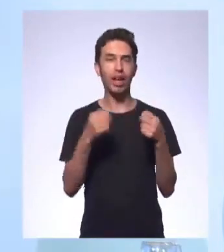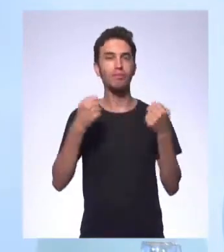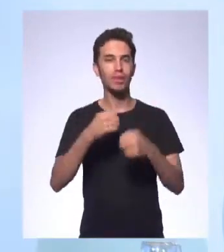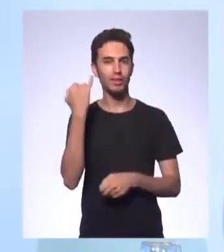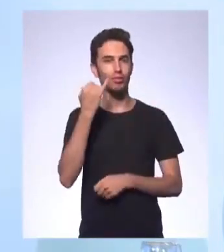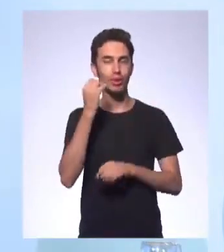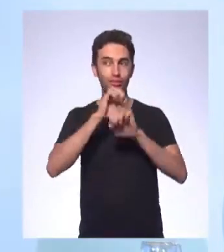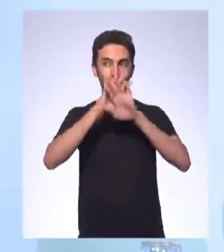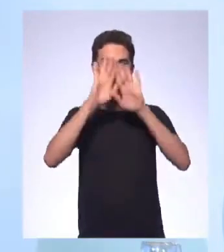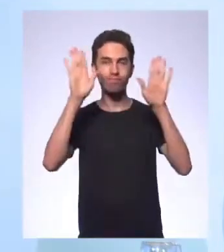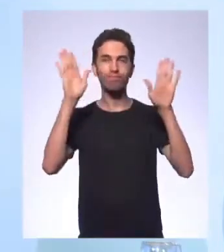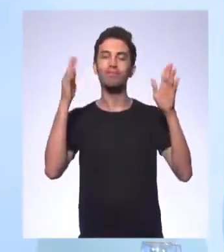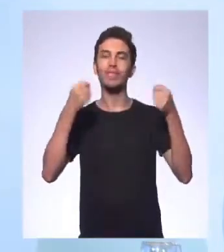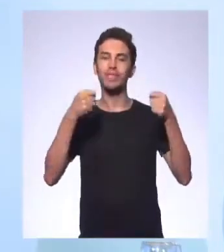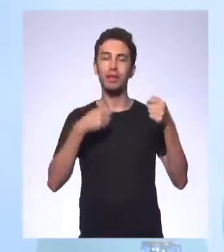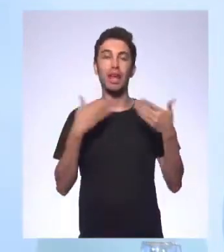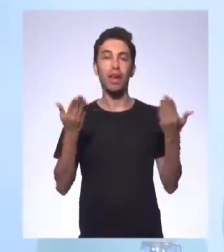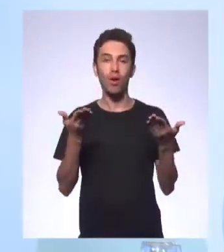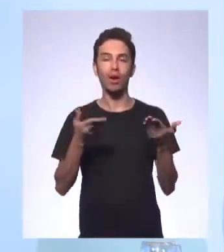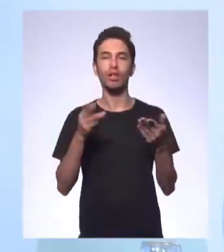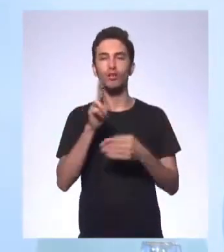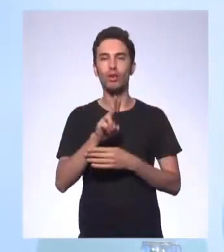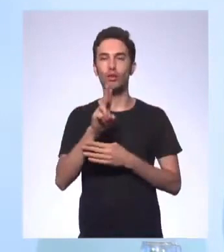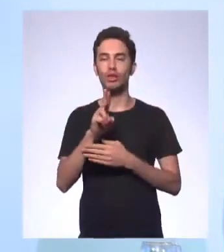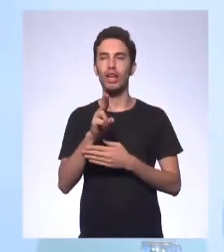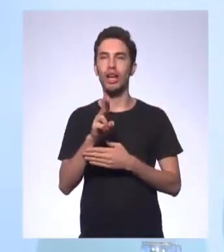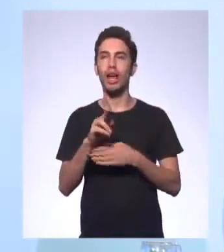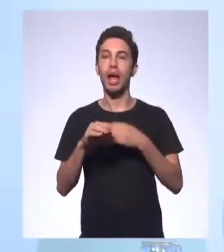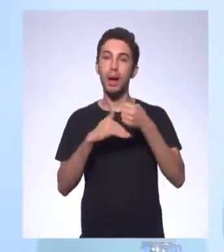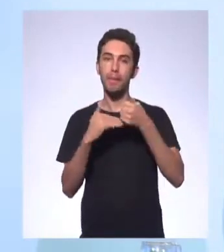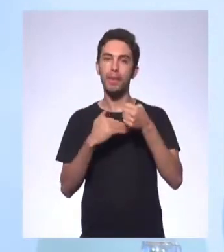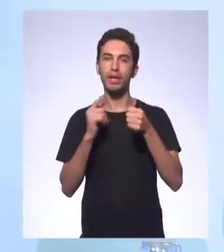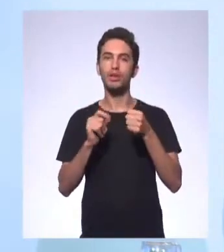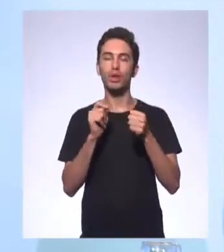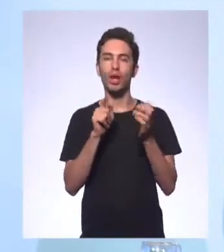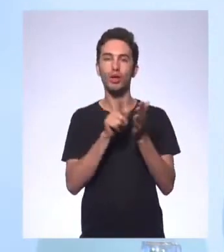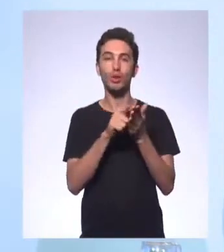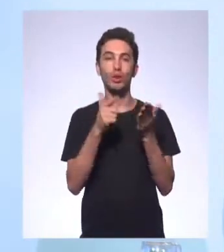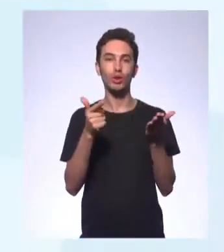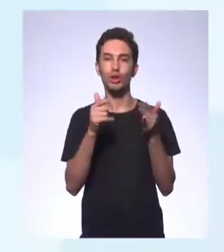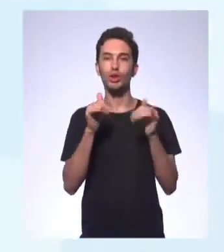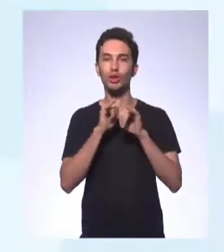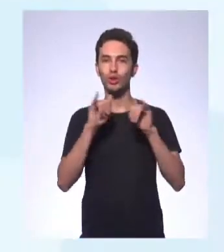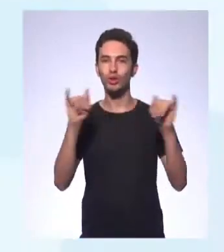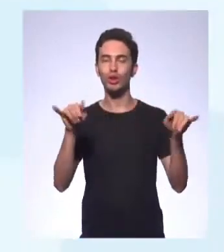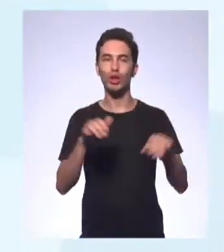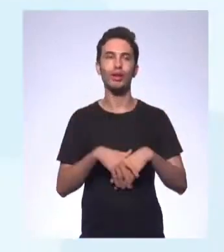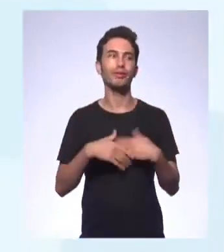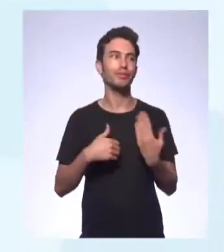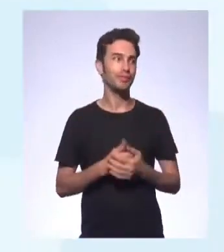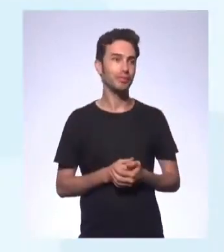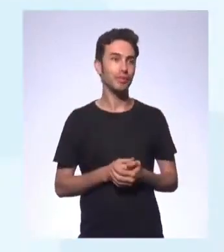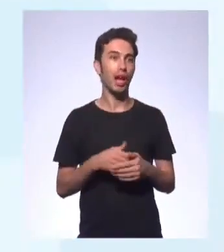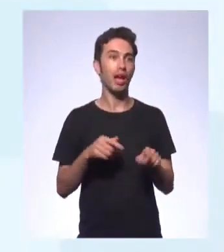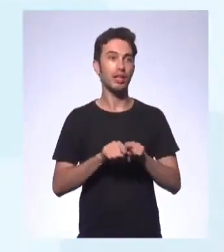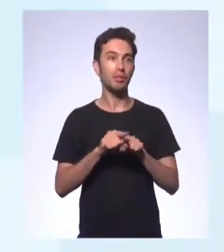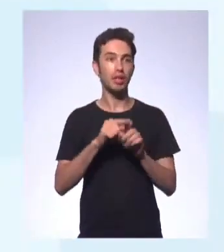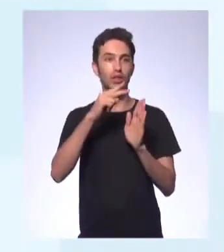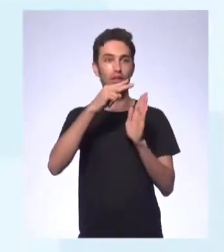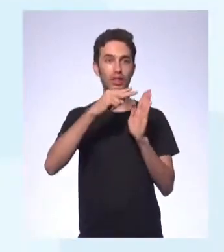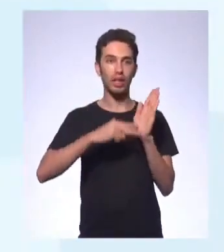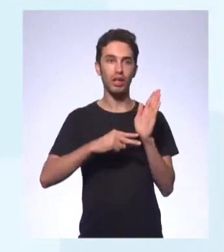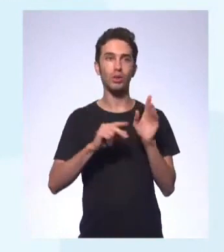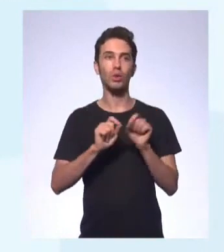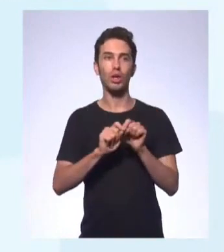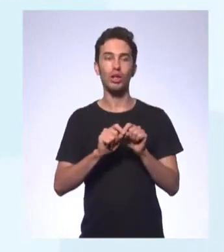isso a partir de notícias de jornal, tá? Na aula anterior, a gente trabalhou a leitura de um excerto do poema